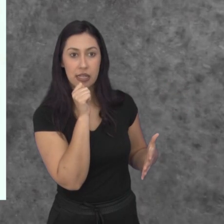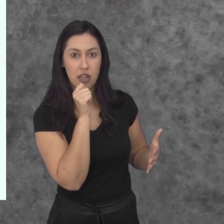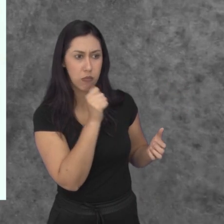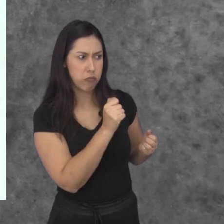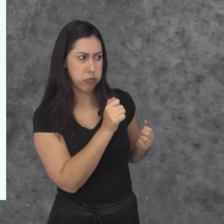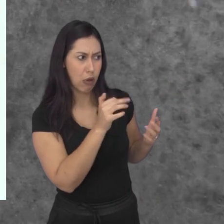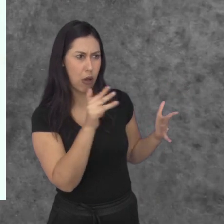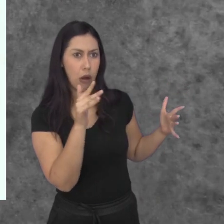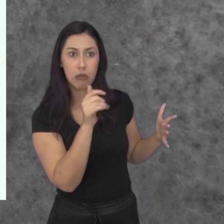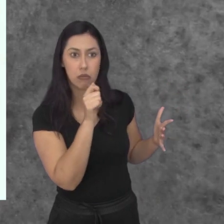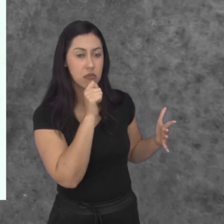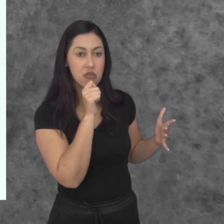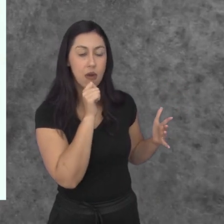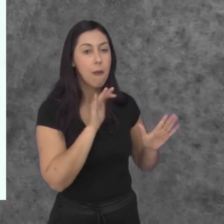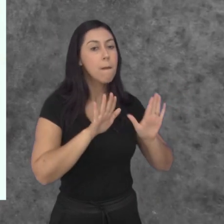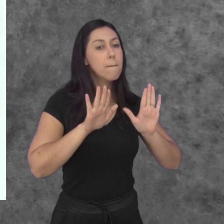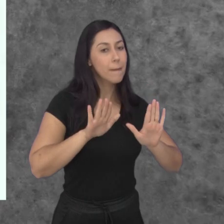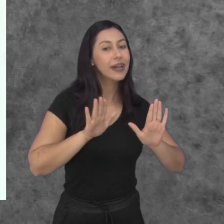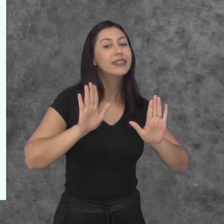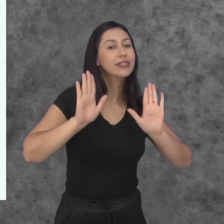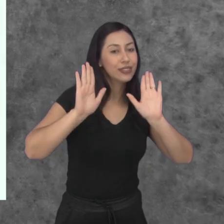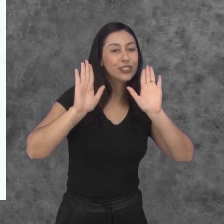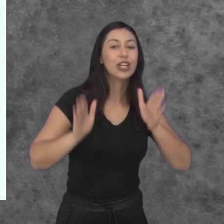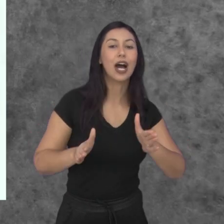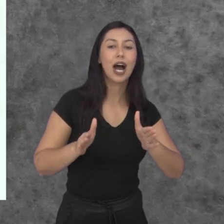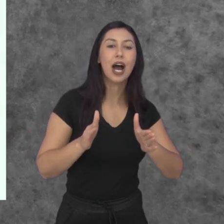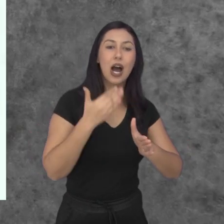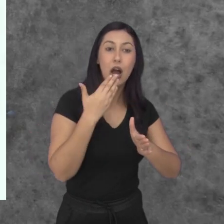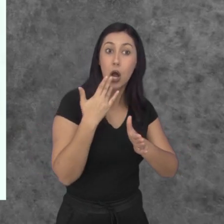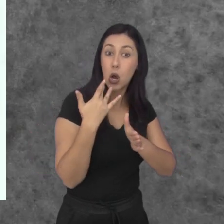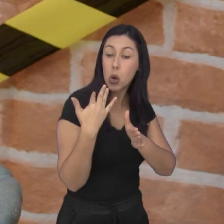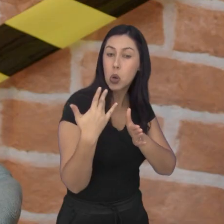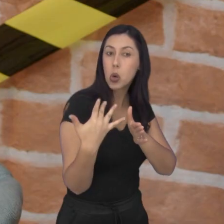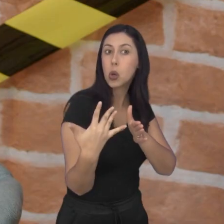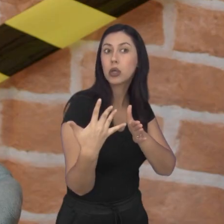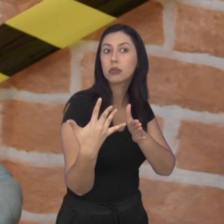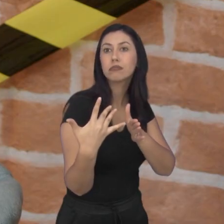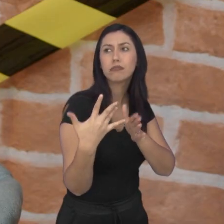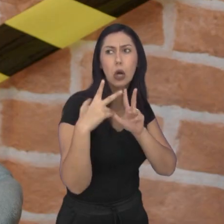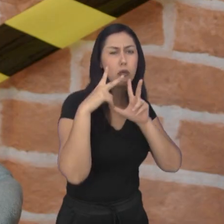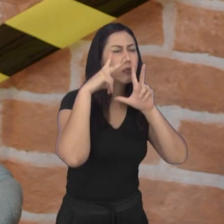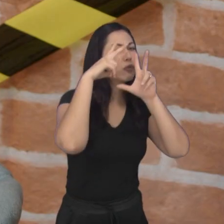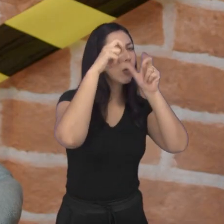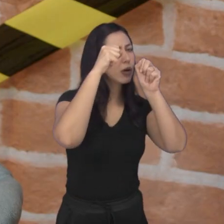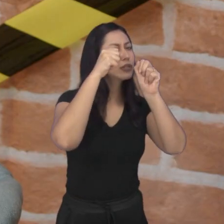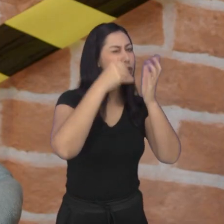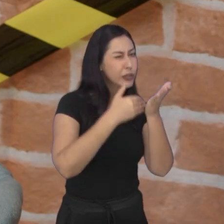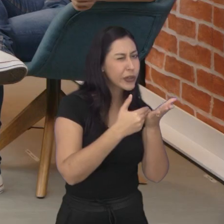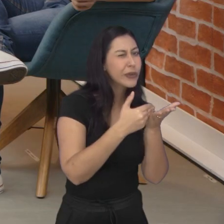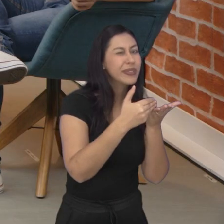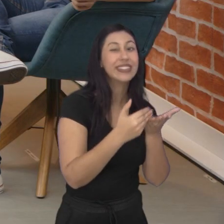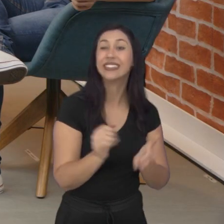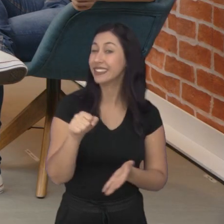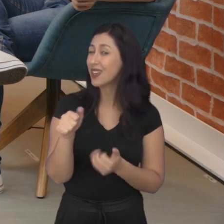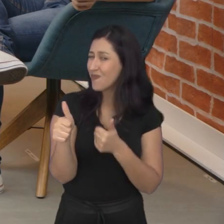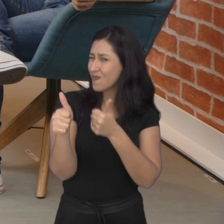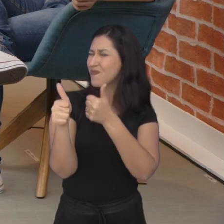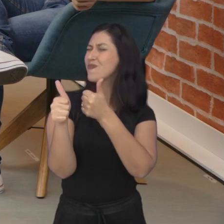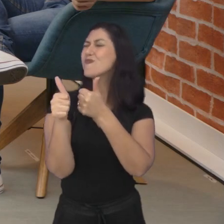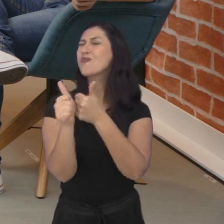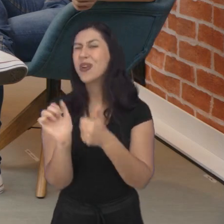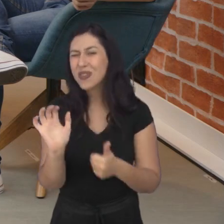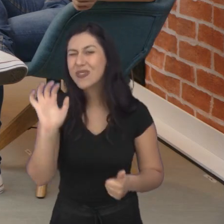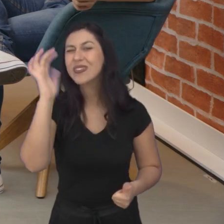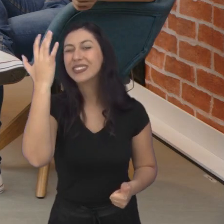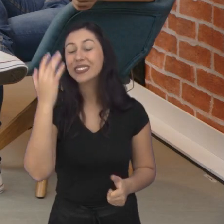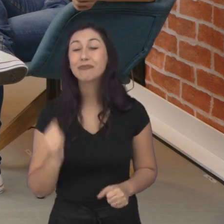neon ainda, mas já tinha o foreshadowing, né? As coisas que apontavam que alguma coisa ia acontecer. Ele ia chegar. Ele ia chegar.